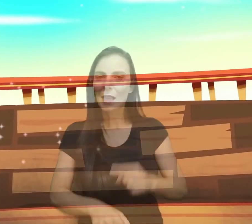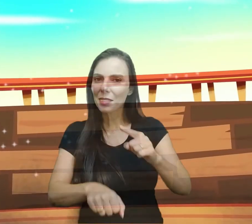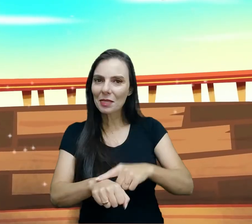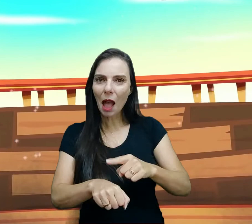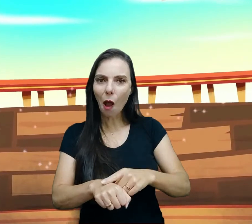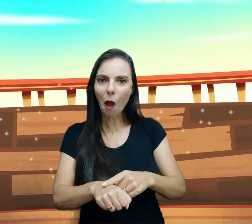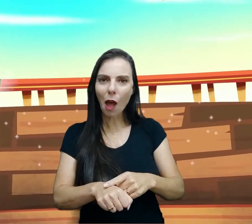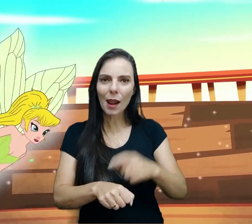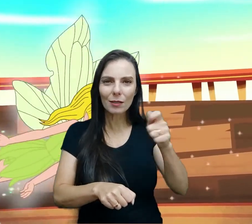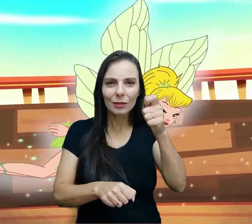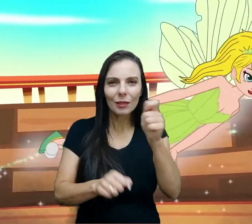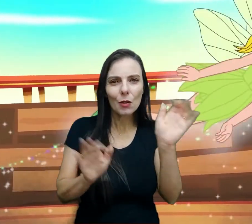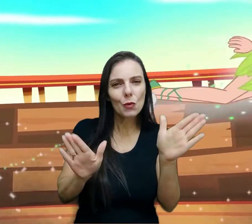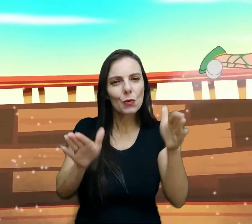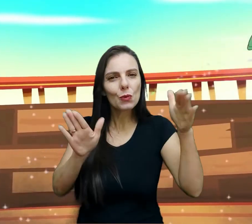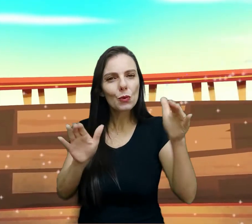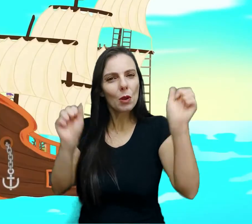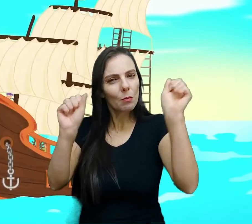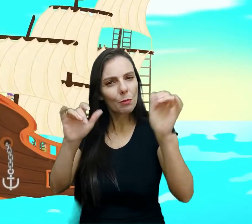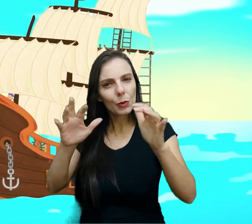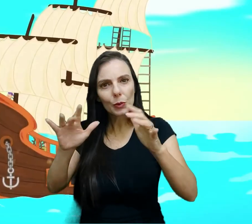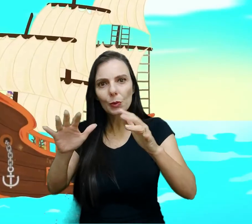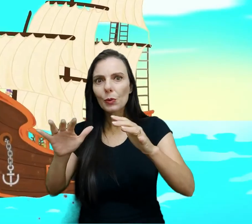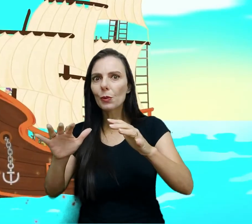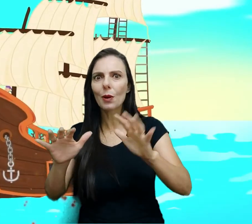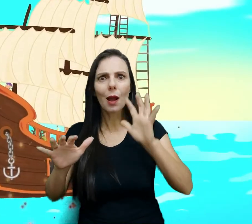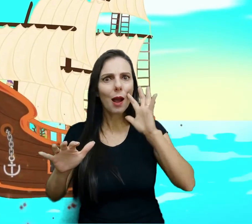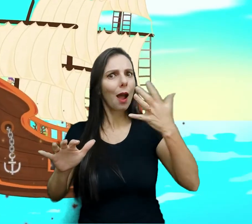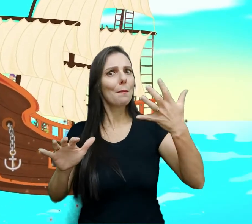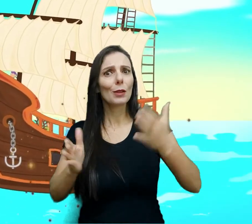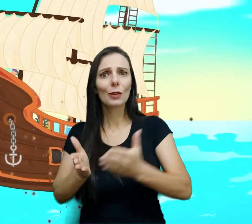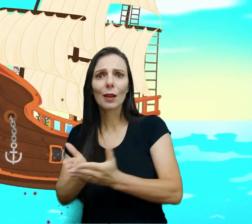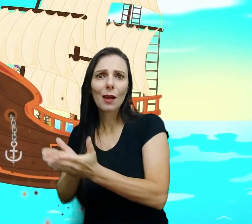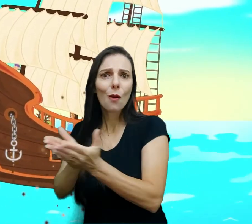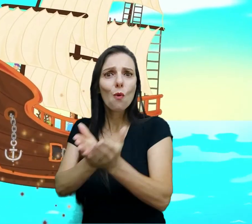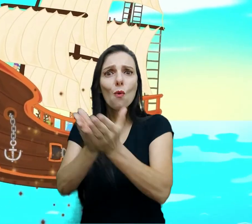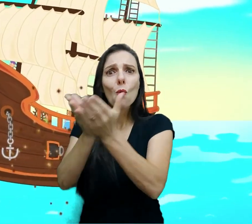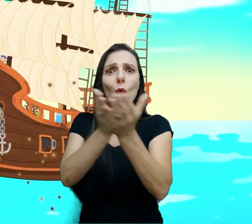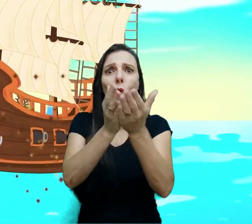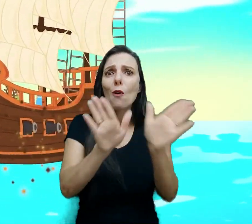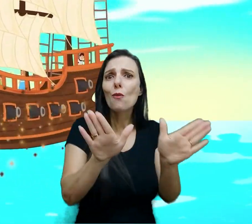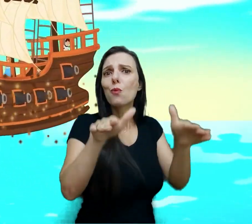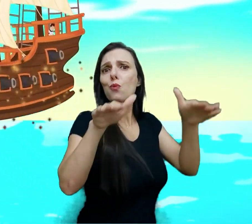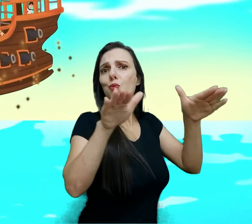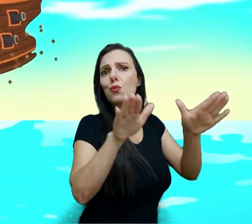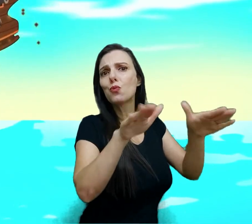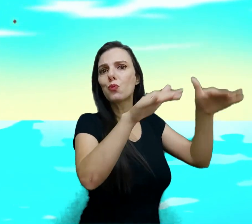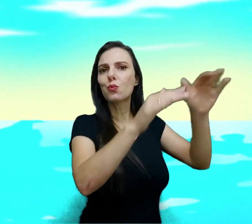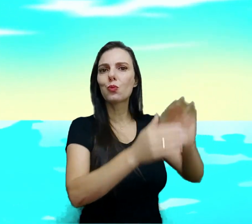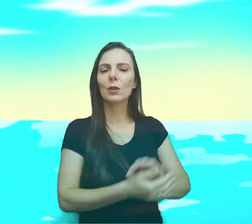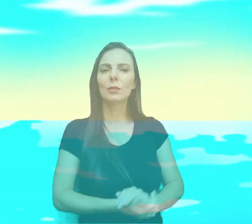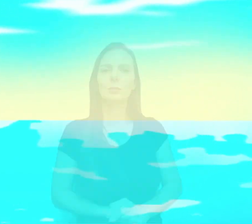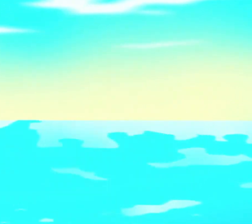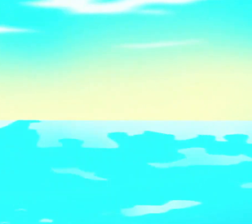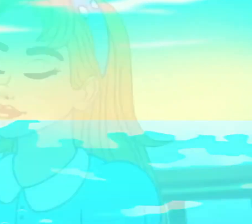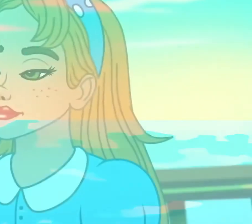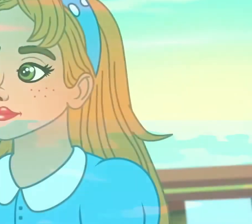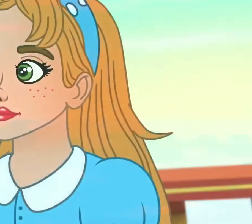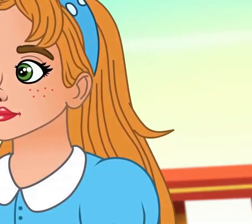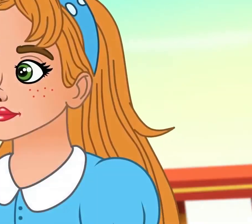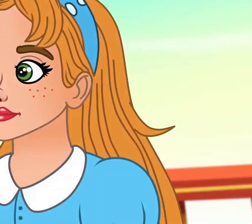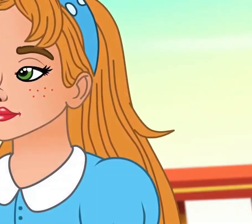E quando Tinkerbell espalhou o pó de fada, de repente, o navio começou a voar pelo céu.